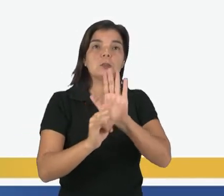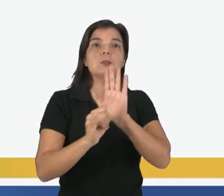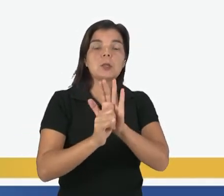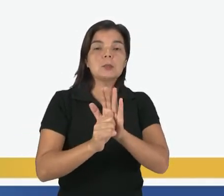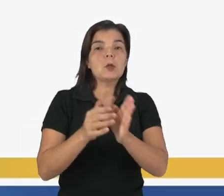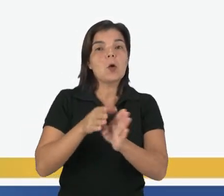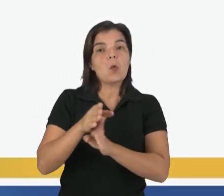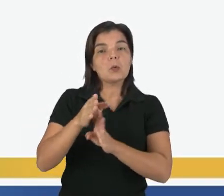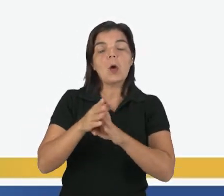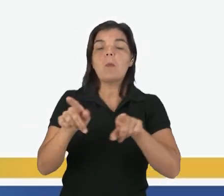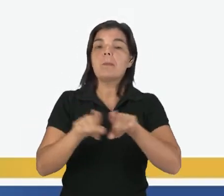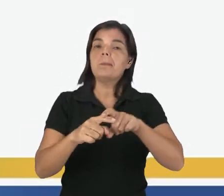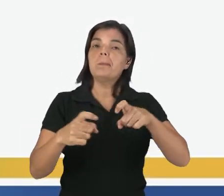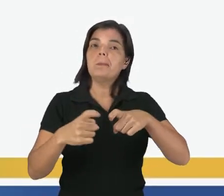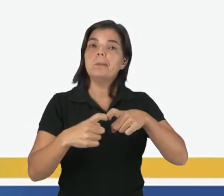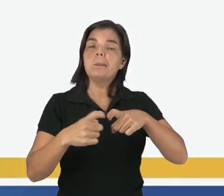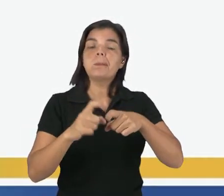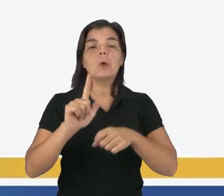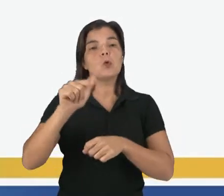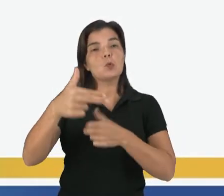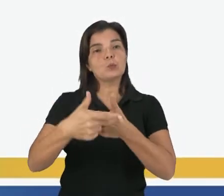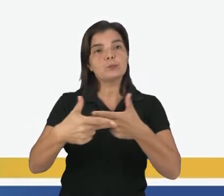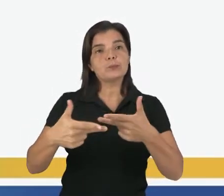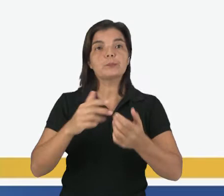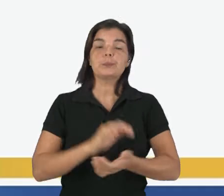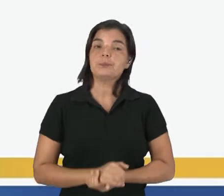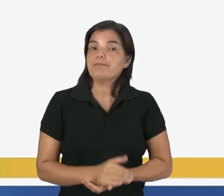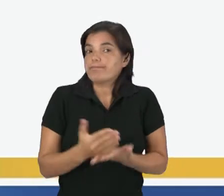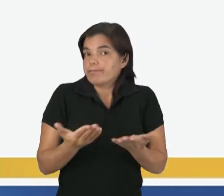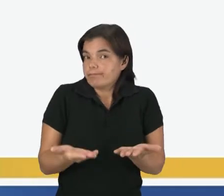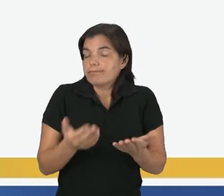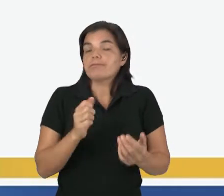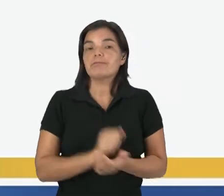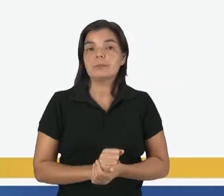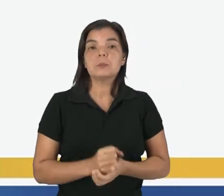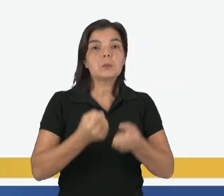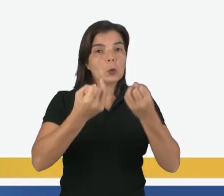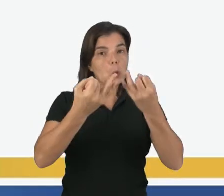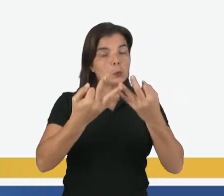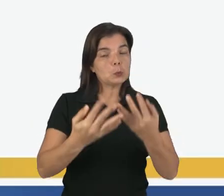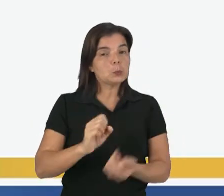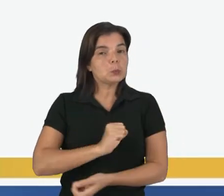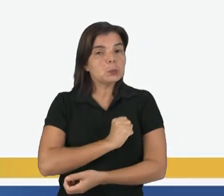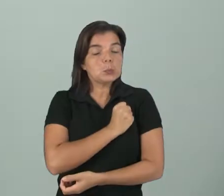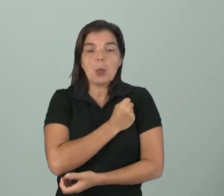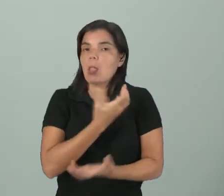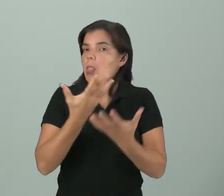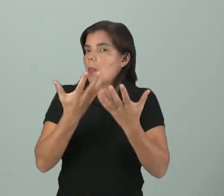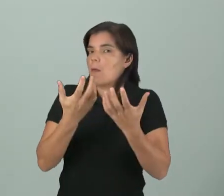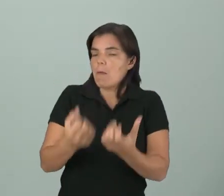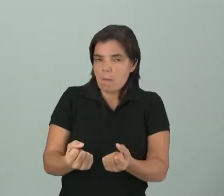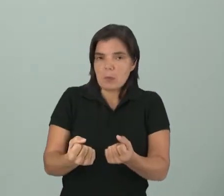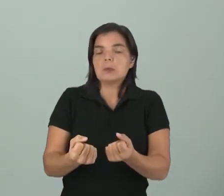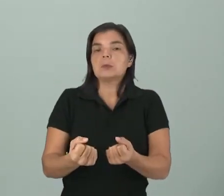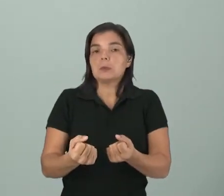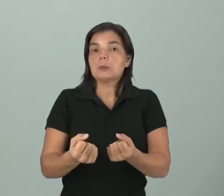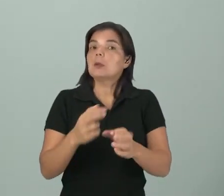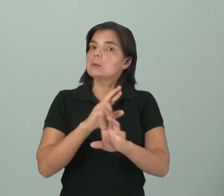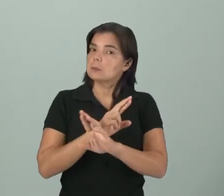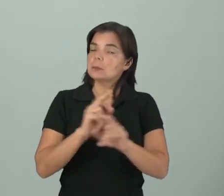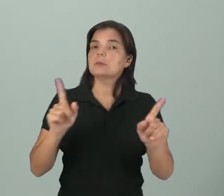identidade, orientação sexual, etc. Então, o discurso de ódio é a não aceitação